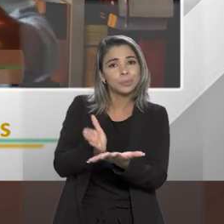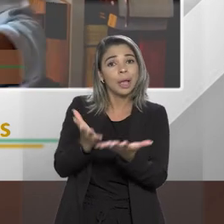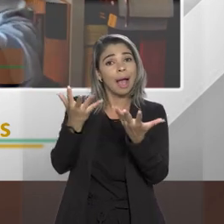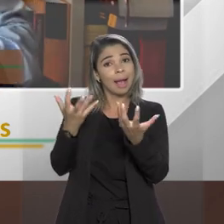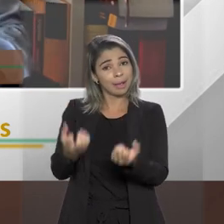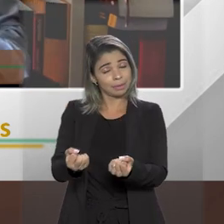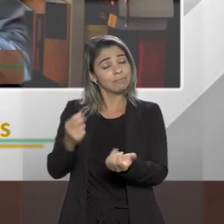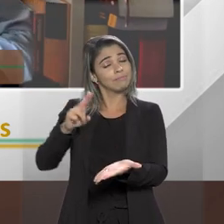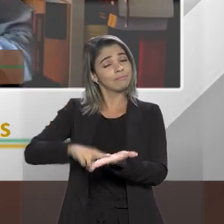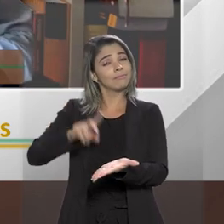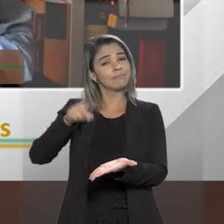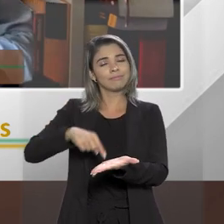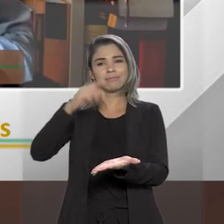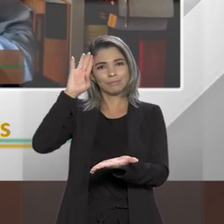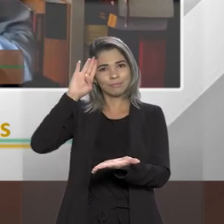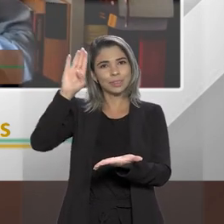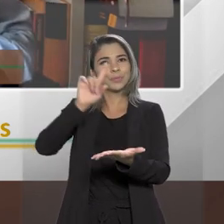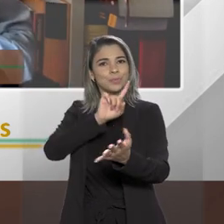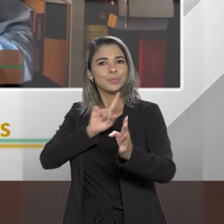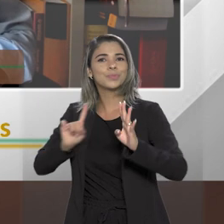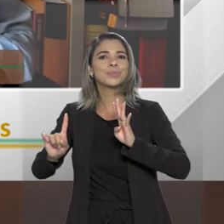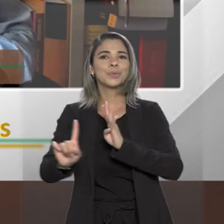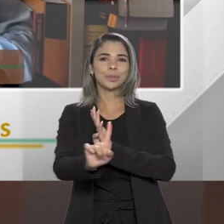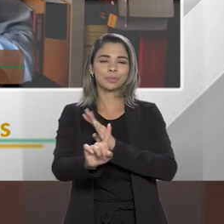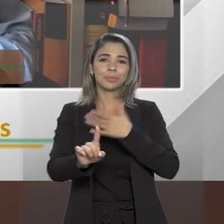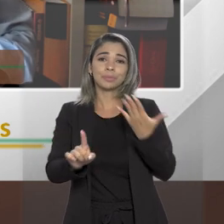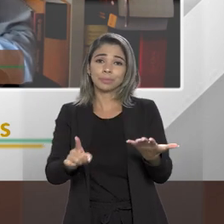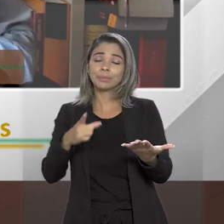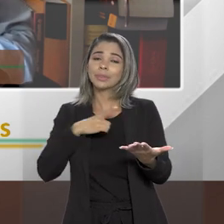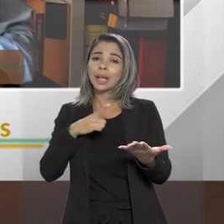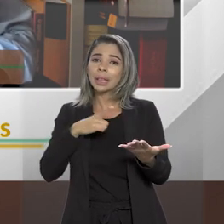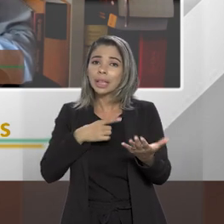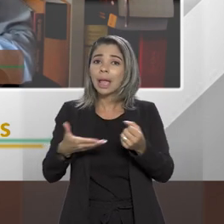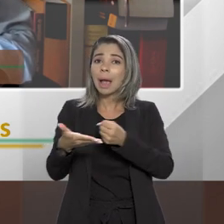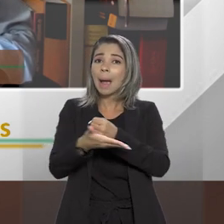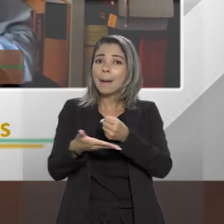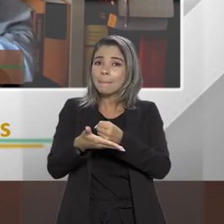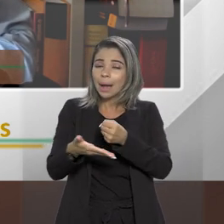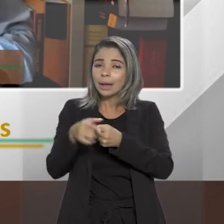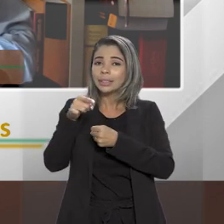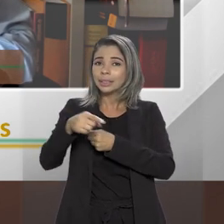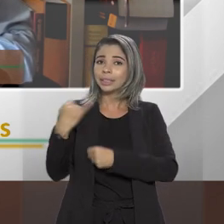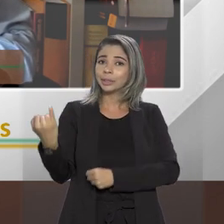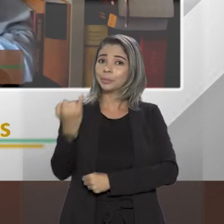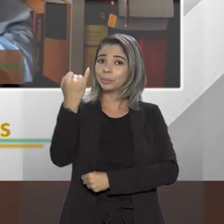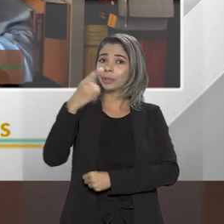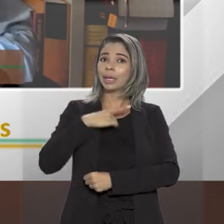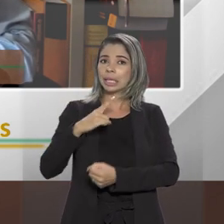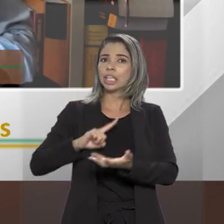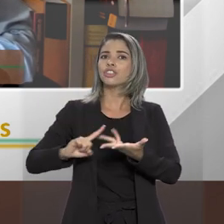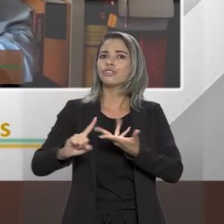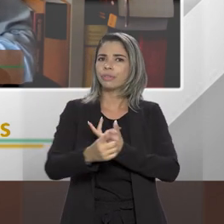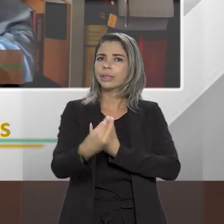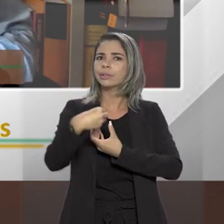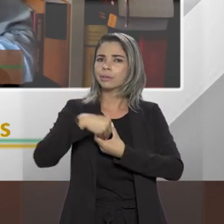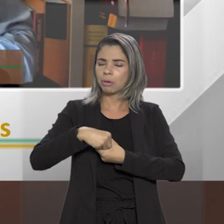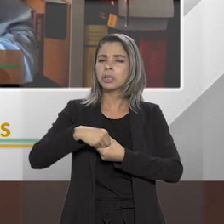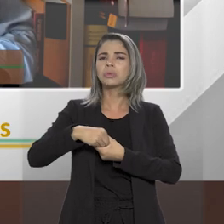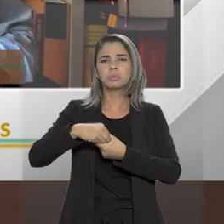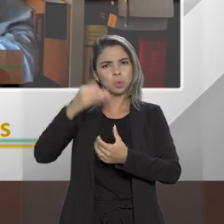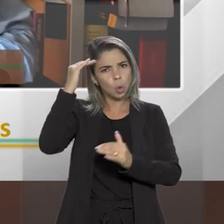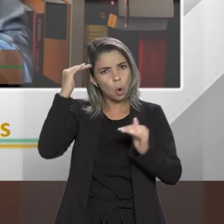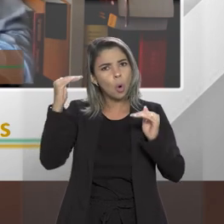toda a elaboração do código foi feita com base nessa premissa. E há diversos dispositivos nele que confirmam essa